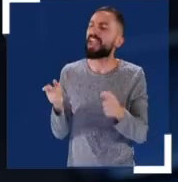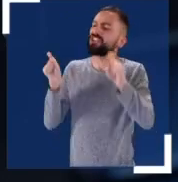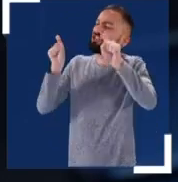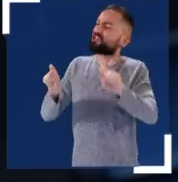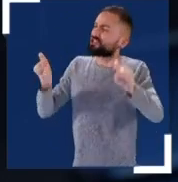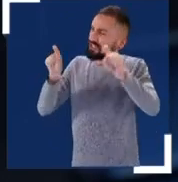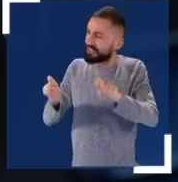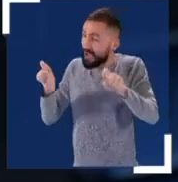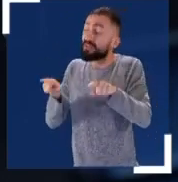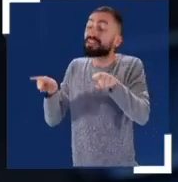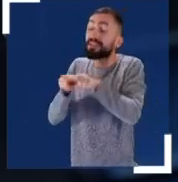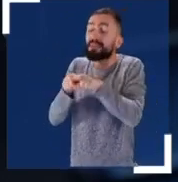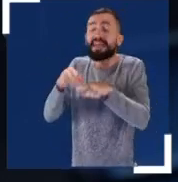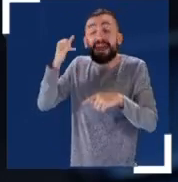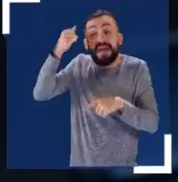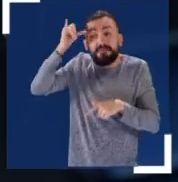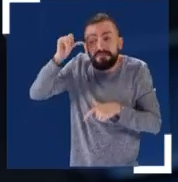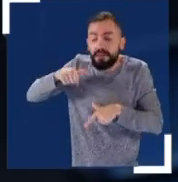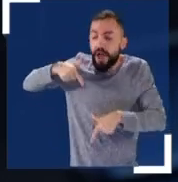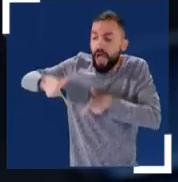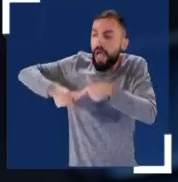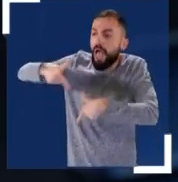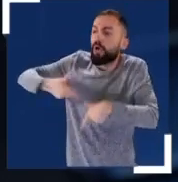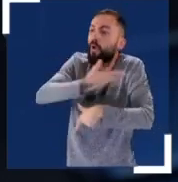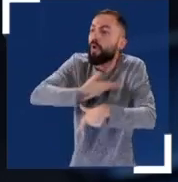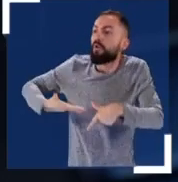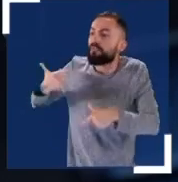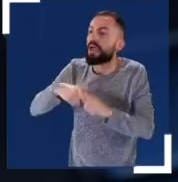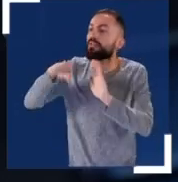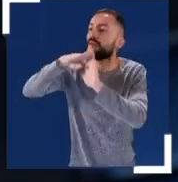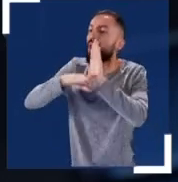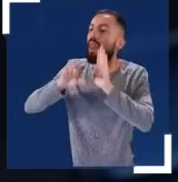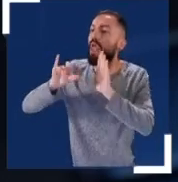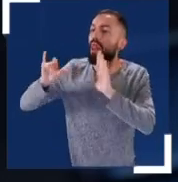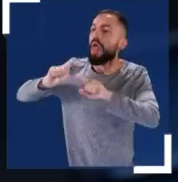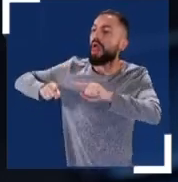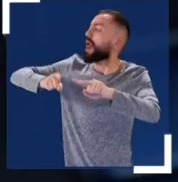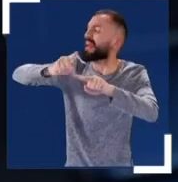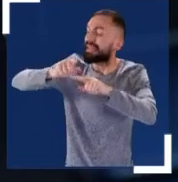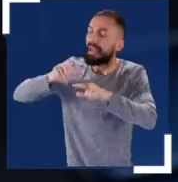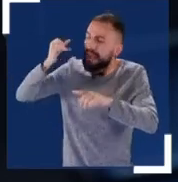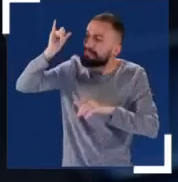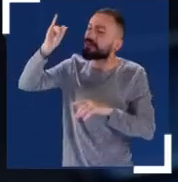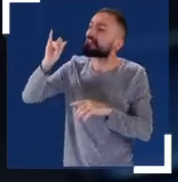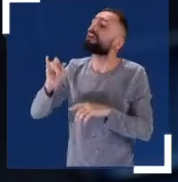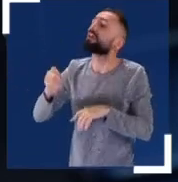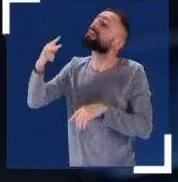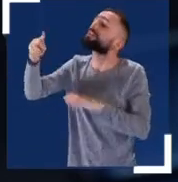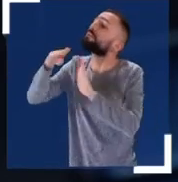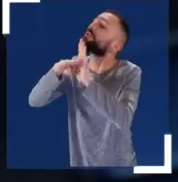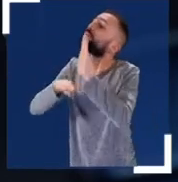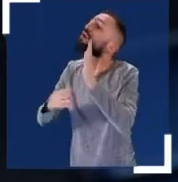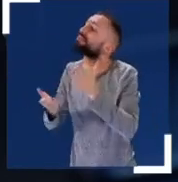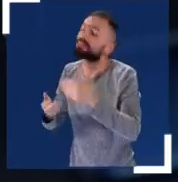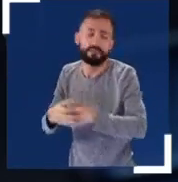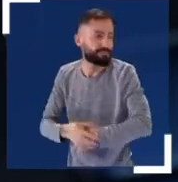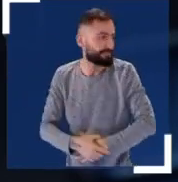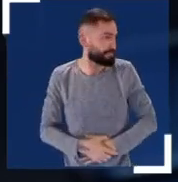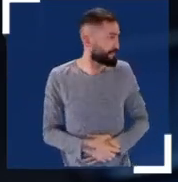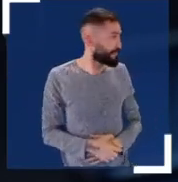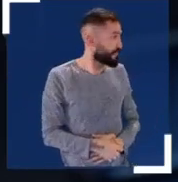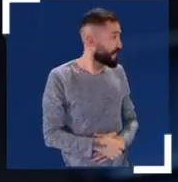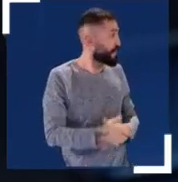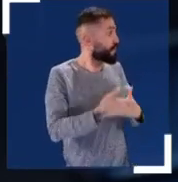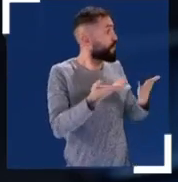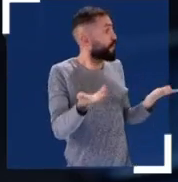a desburocratização do Estado. Queria conhecer um pouco mais da sua proposta. Olha, eu passei minha vida inteira montando